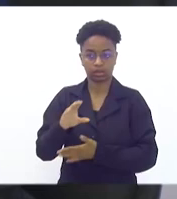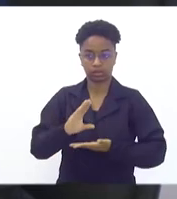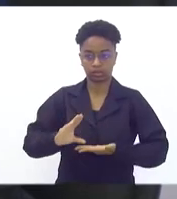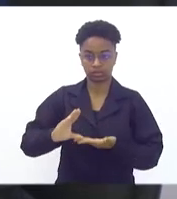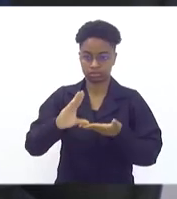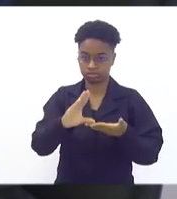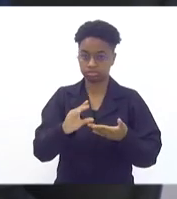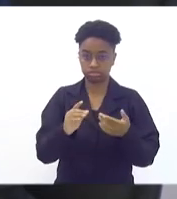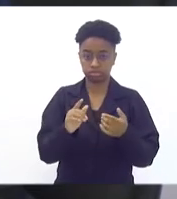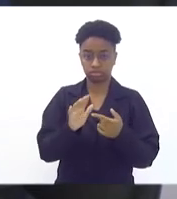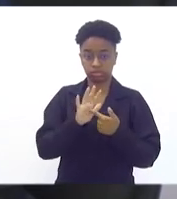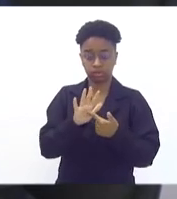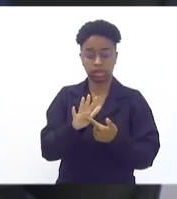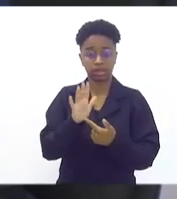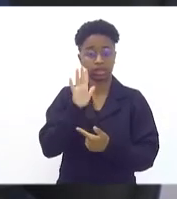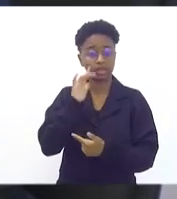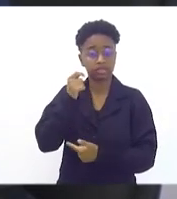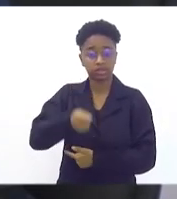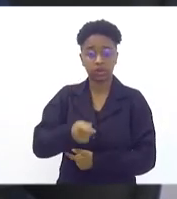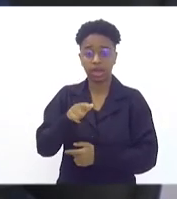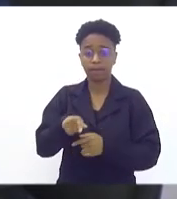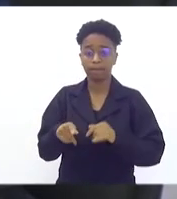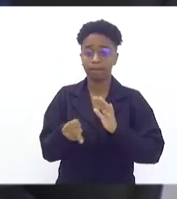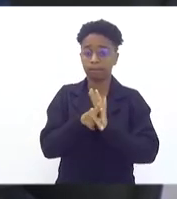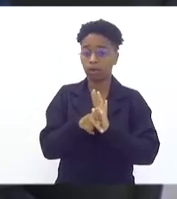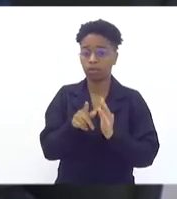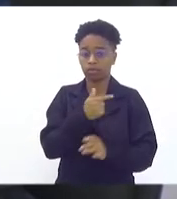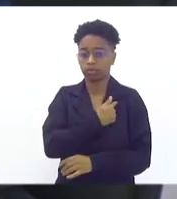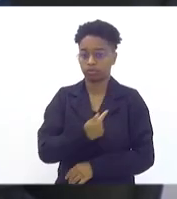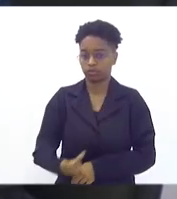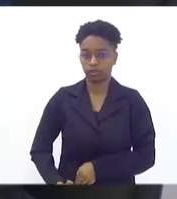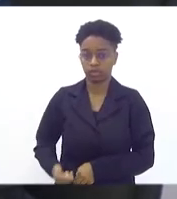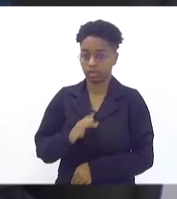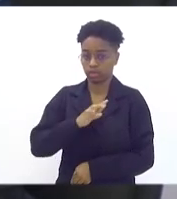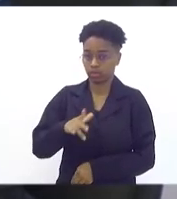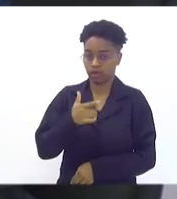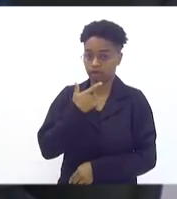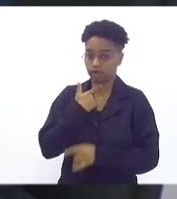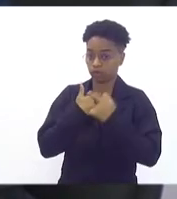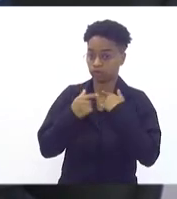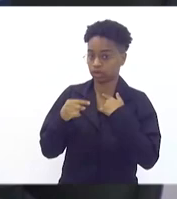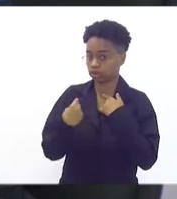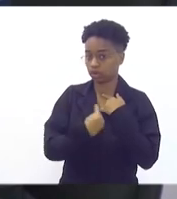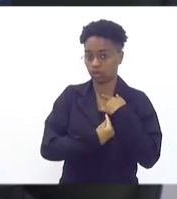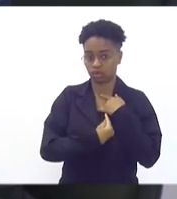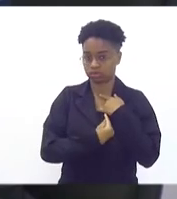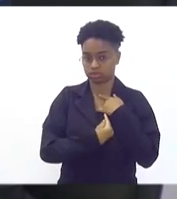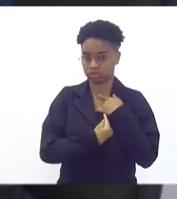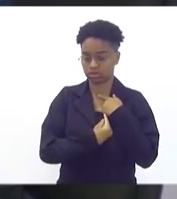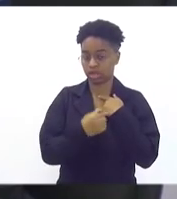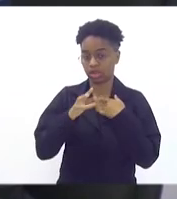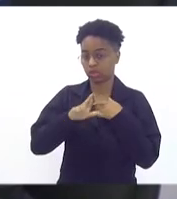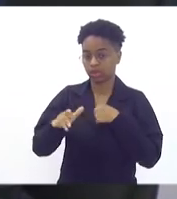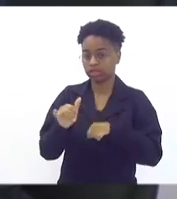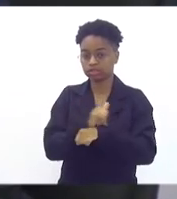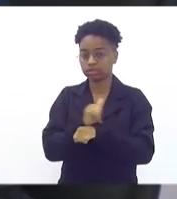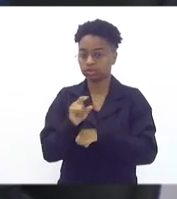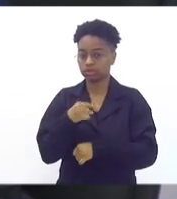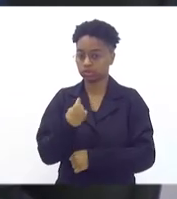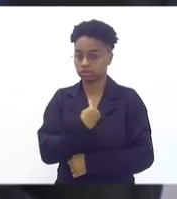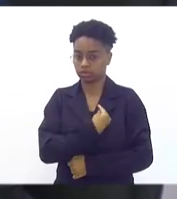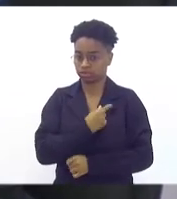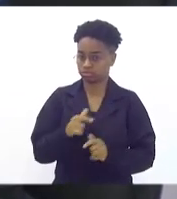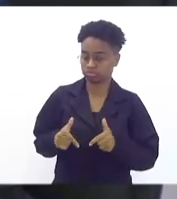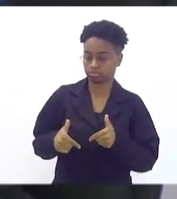dele deixando claro A decisão é do governador do estado não é desejo nosso nem nenhum tipo de estratégia Nossa de tomar